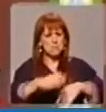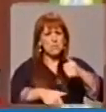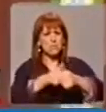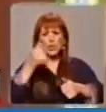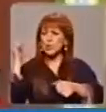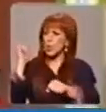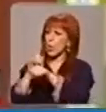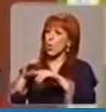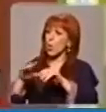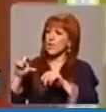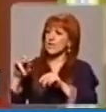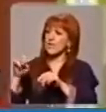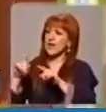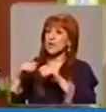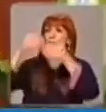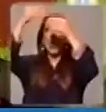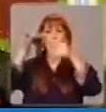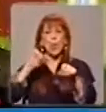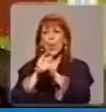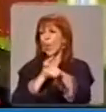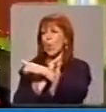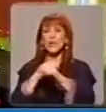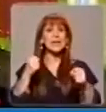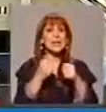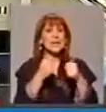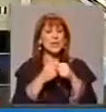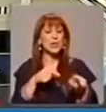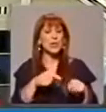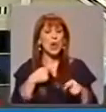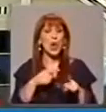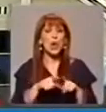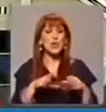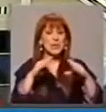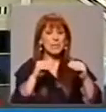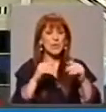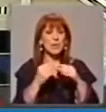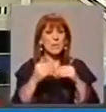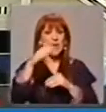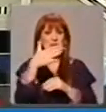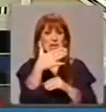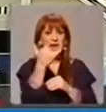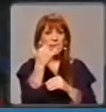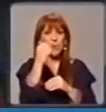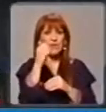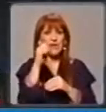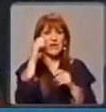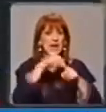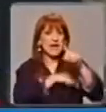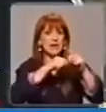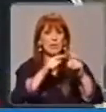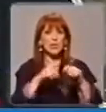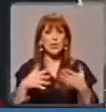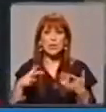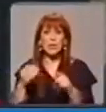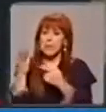painel de silício quando colocado na vertical. O desafio da Daisol era nós solarmos a não mais que 120 graus. Neste momento já temos